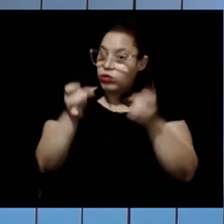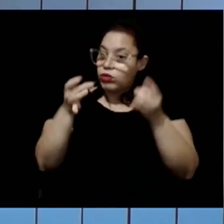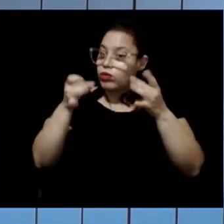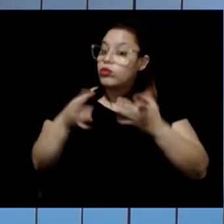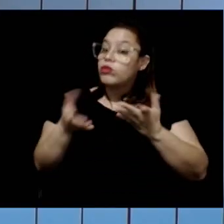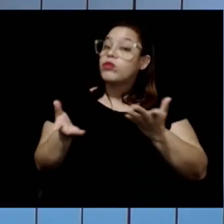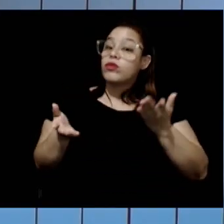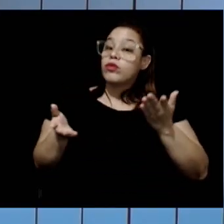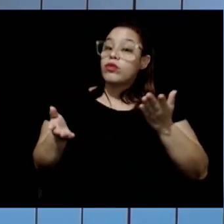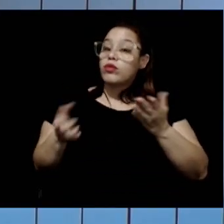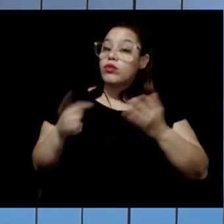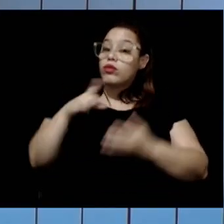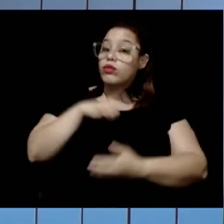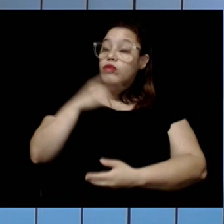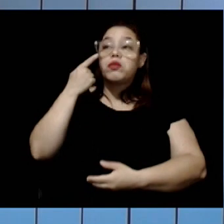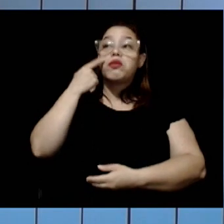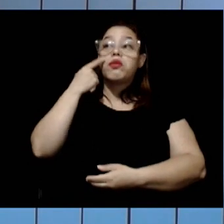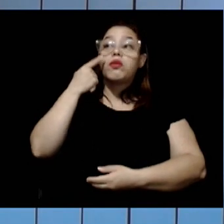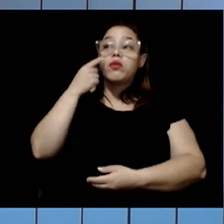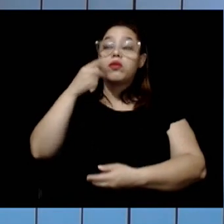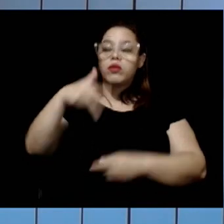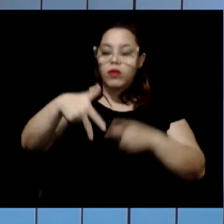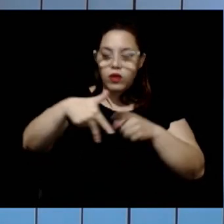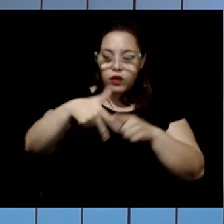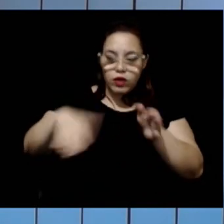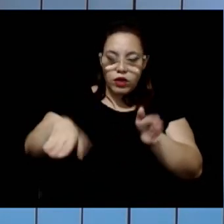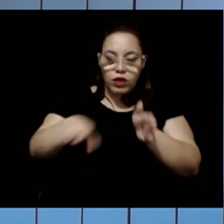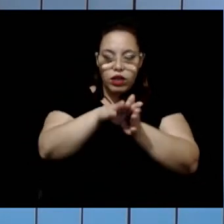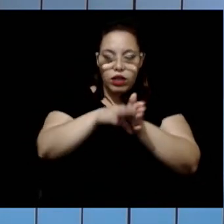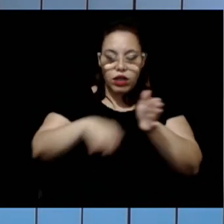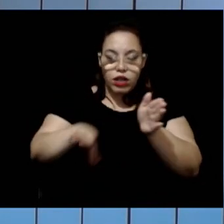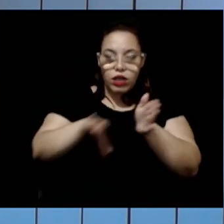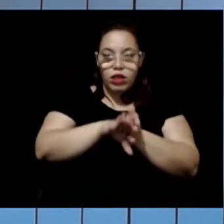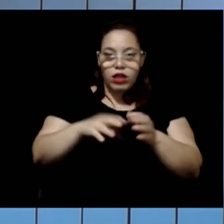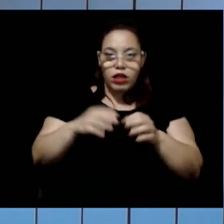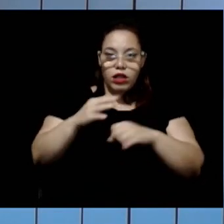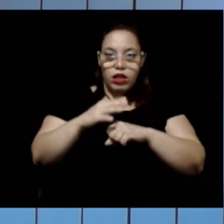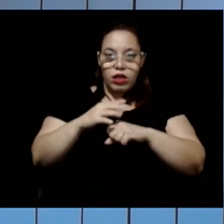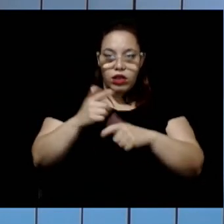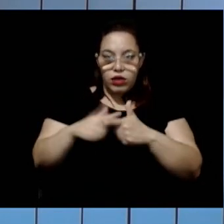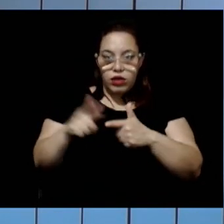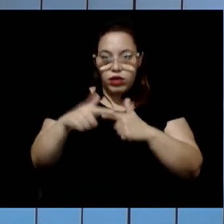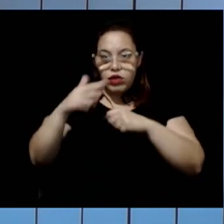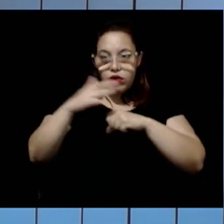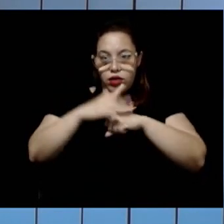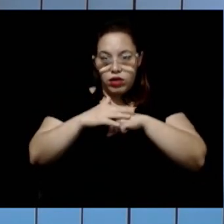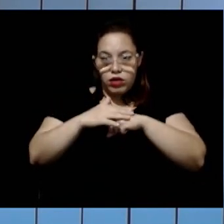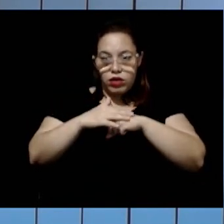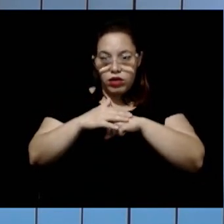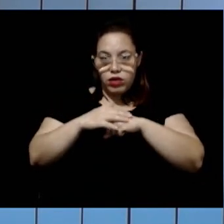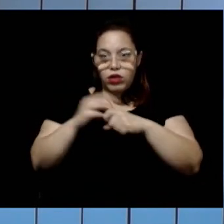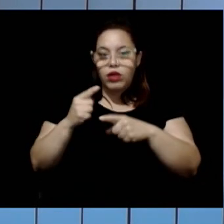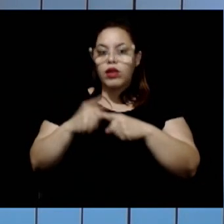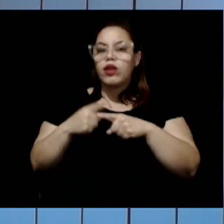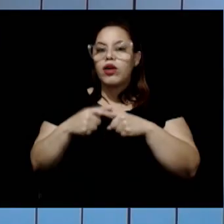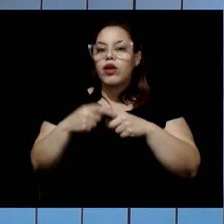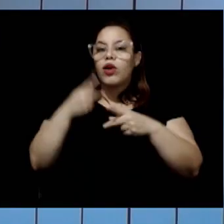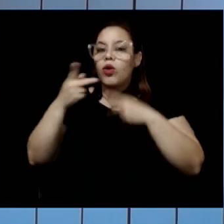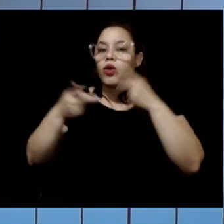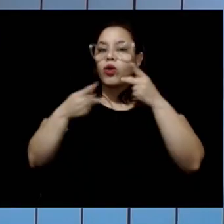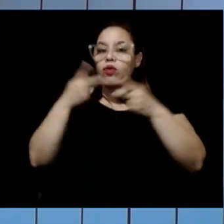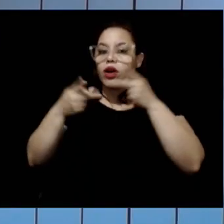tem visto muitos pacientes chegando com problemas de doenças reumáticas? Eu falo isso por conta da